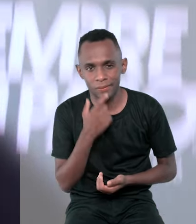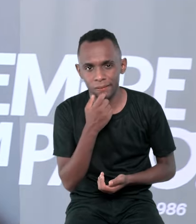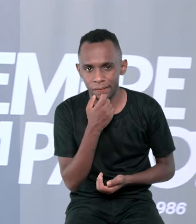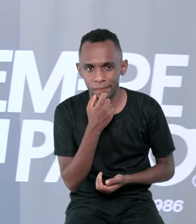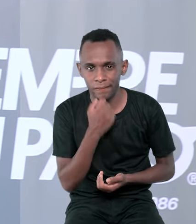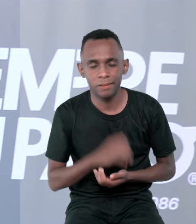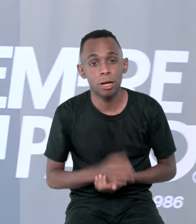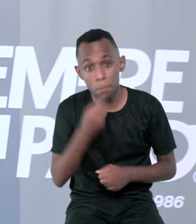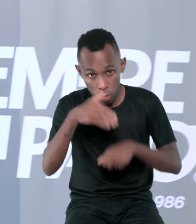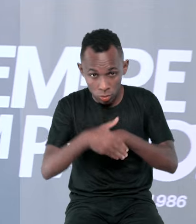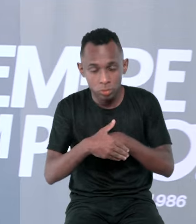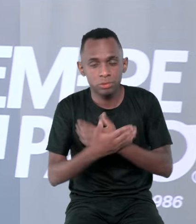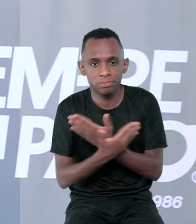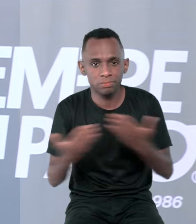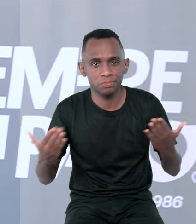pretas.